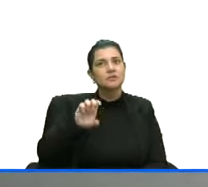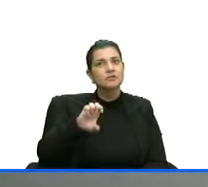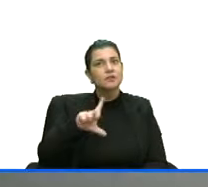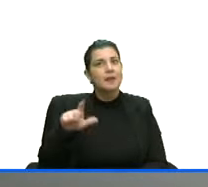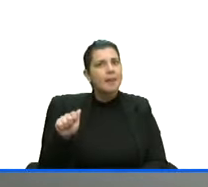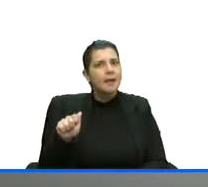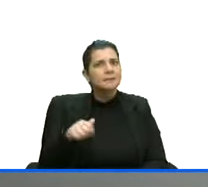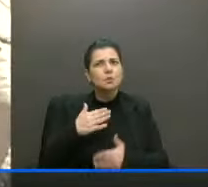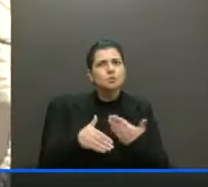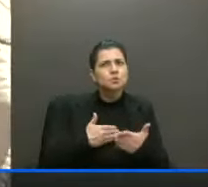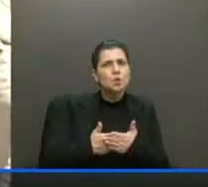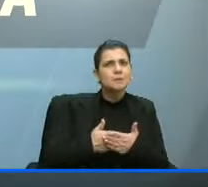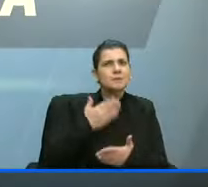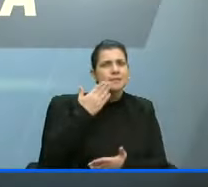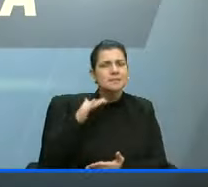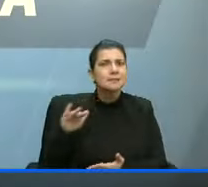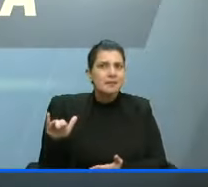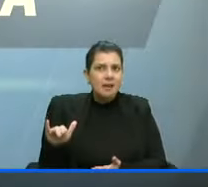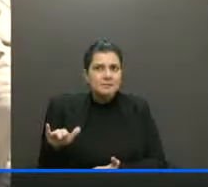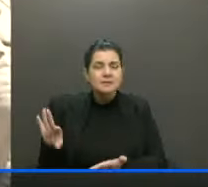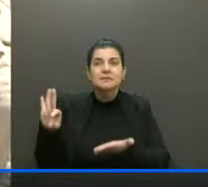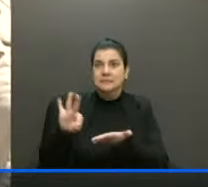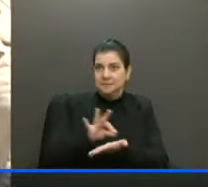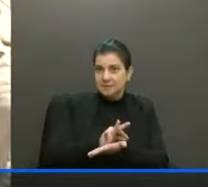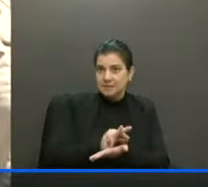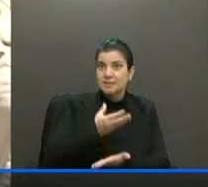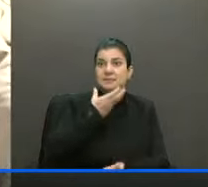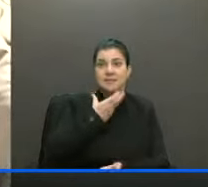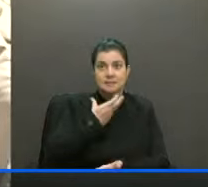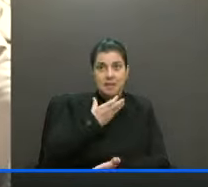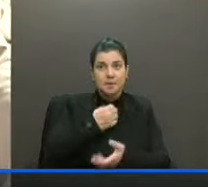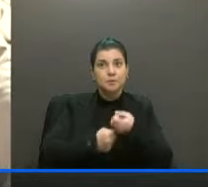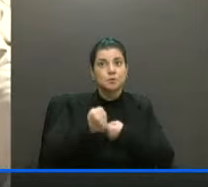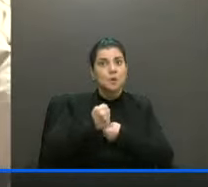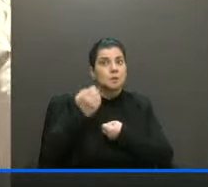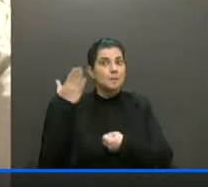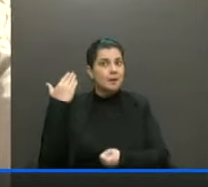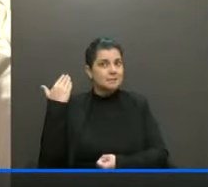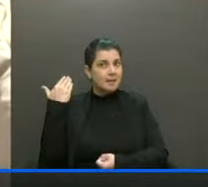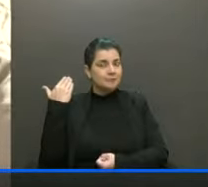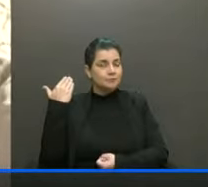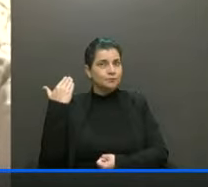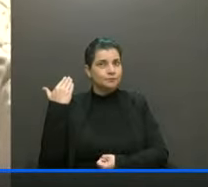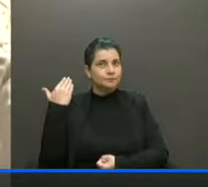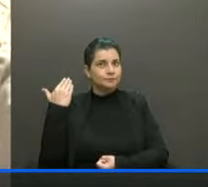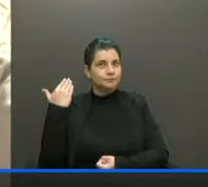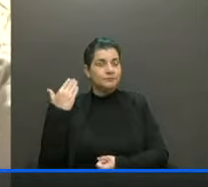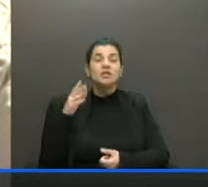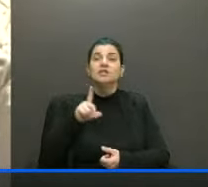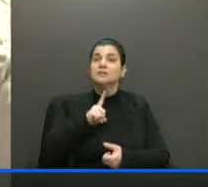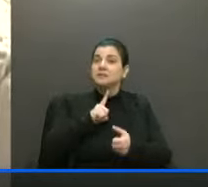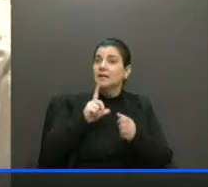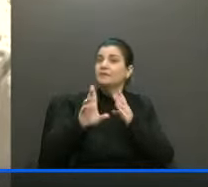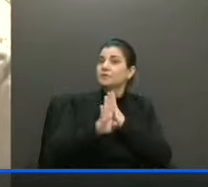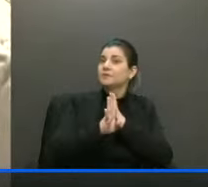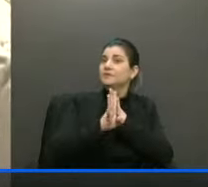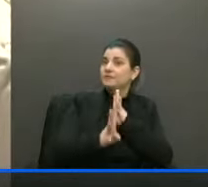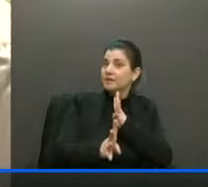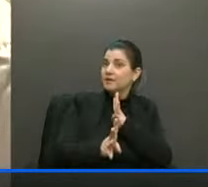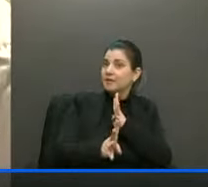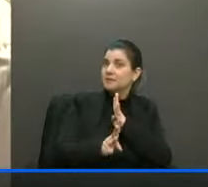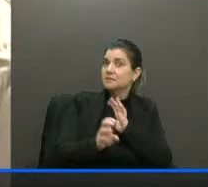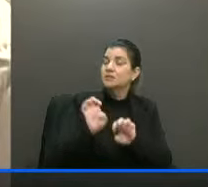de 4 anos que foram inscritas em dezembro do ano passado e estavam em filas de espera, elas